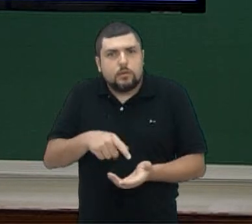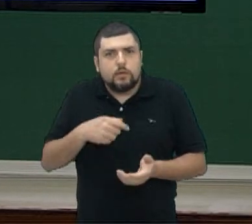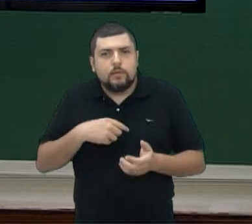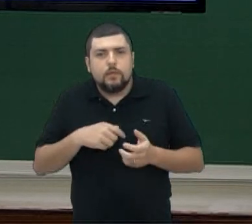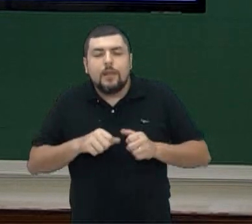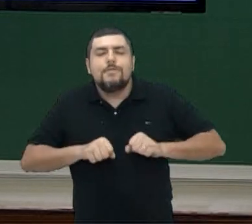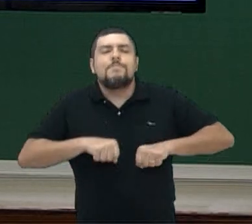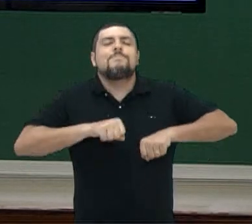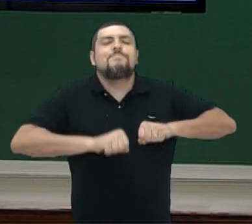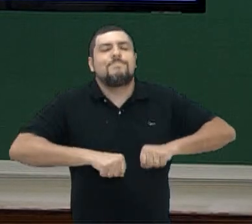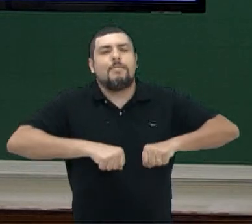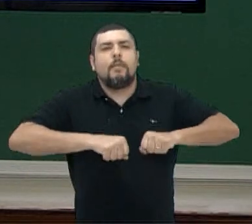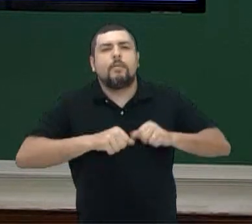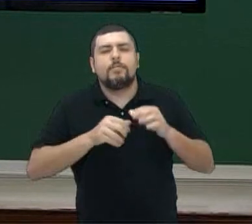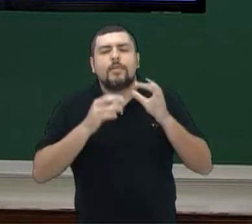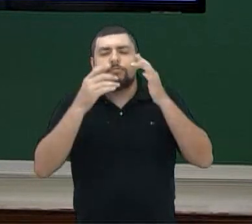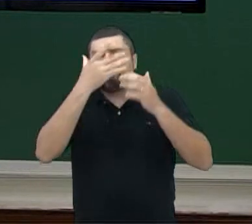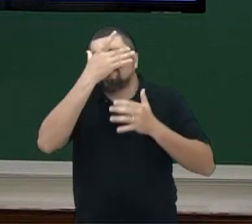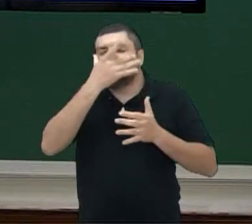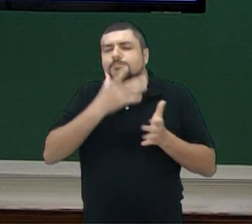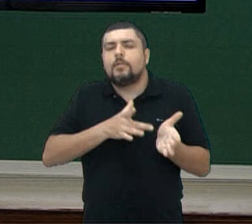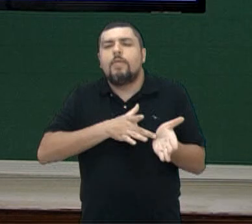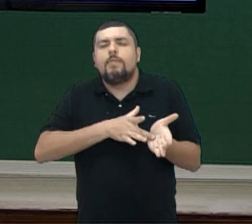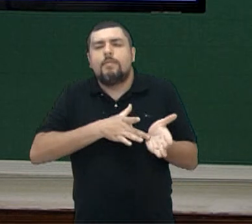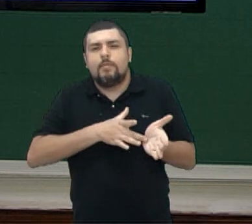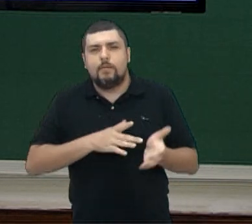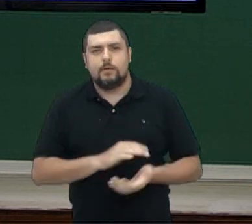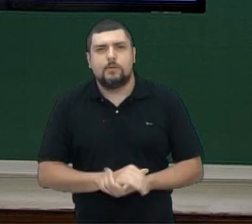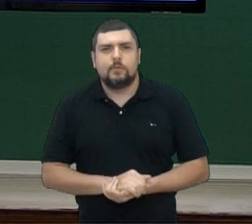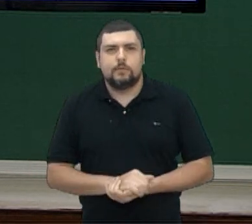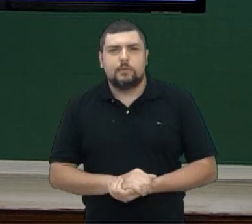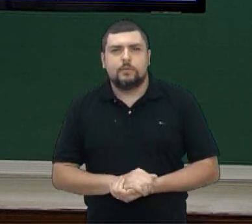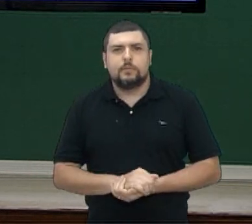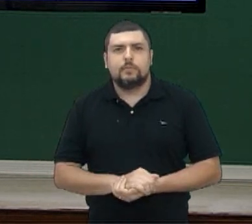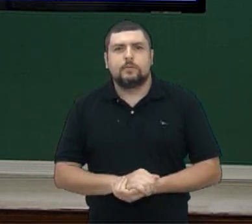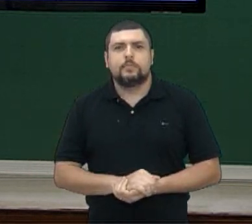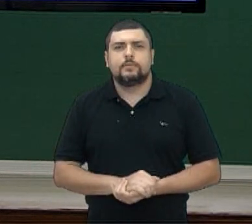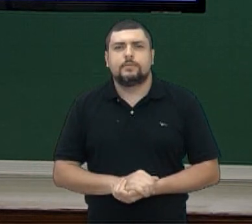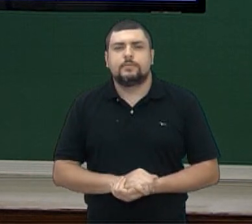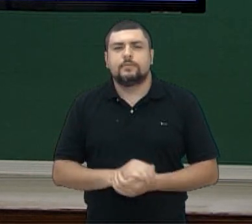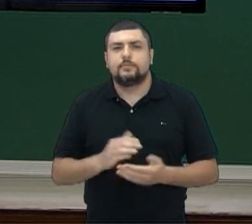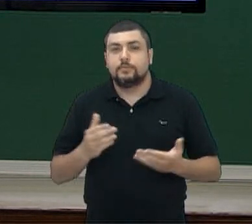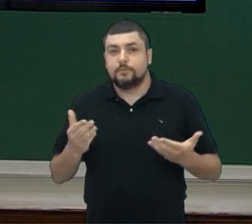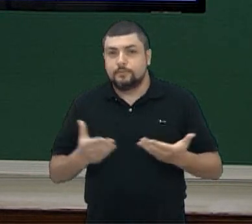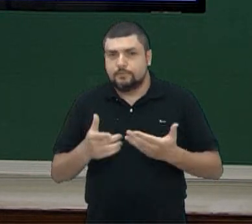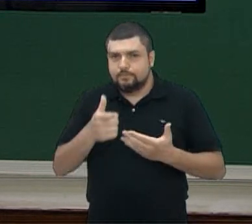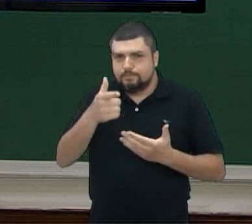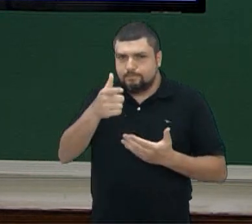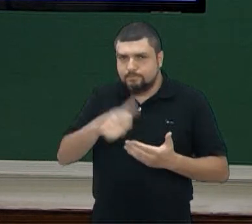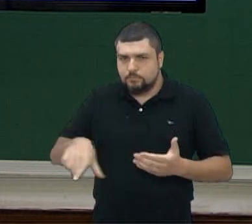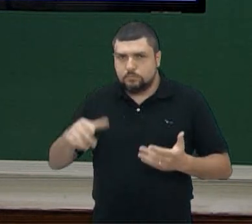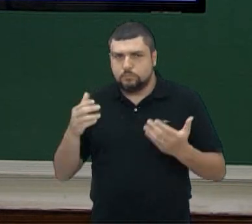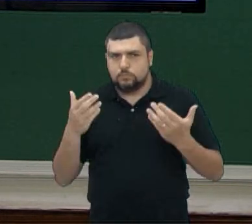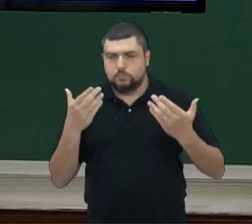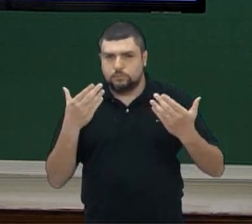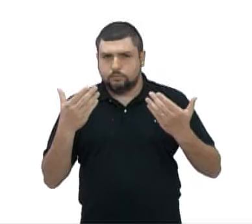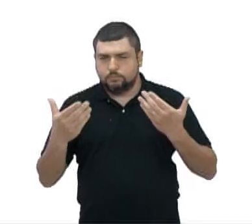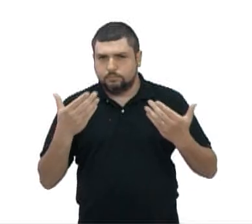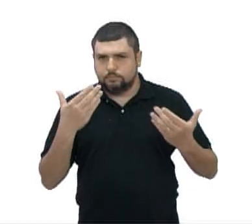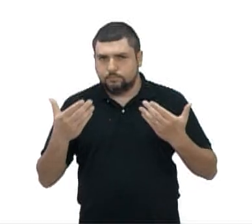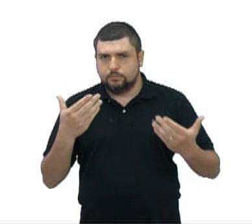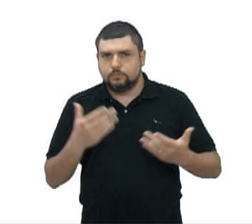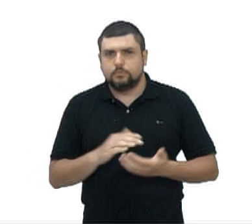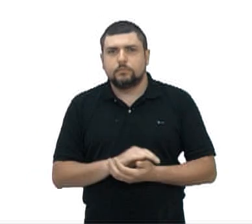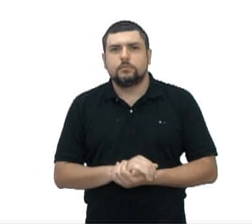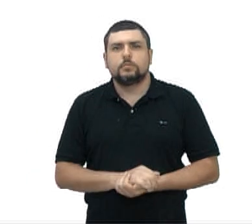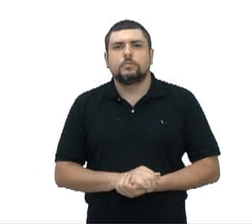ser bonitinho e consegue o que ele quer, ok? Alright. Vamos relembrar então agora o nosso comparativo, gente? Então é o seguinte,